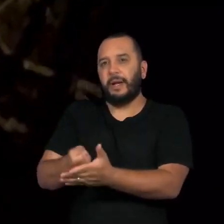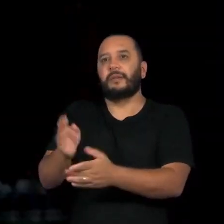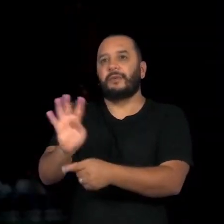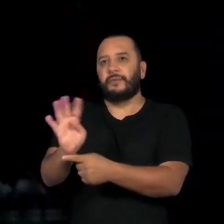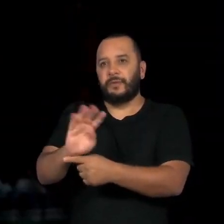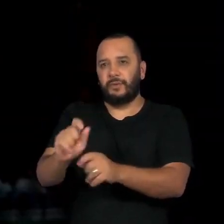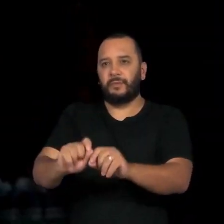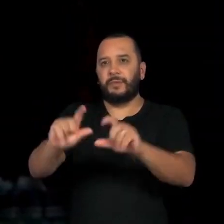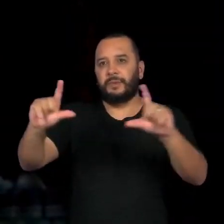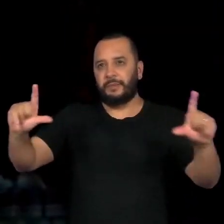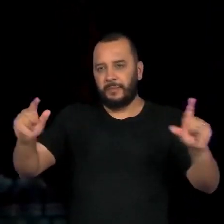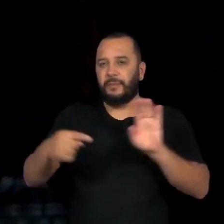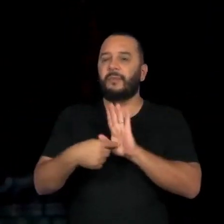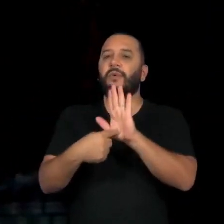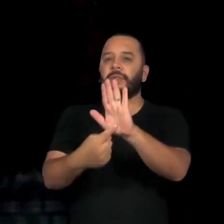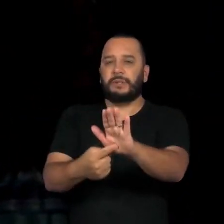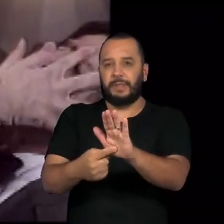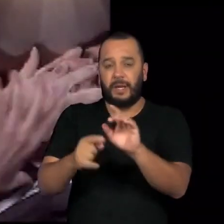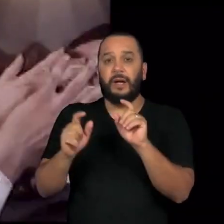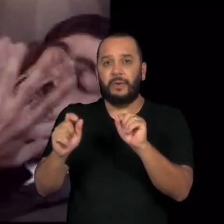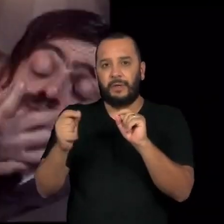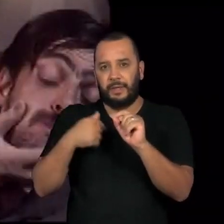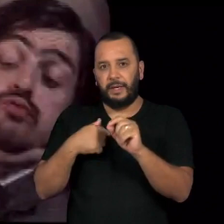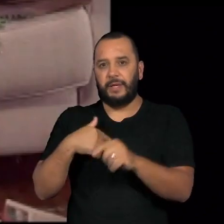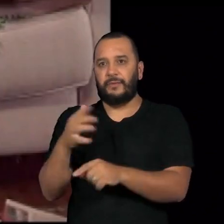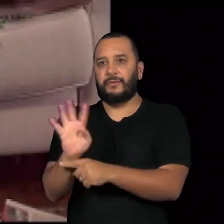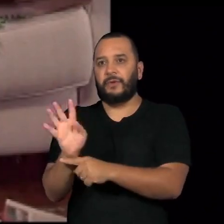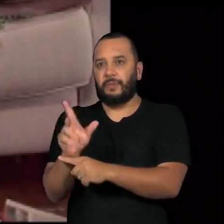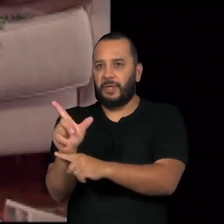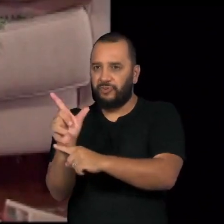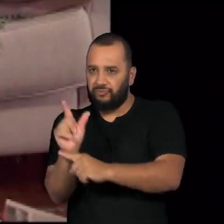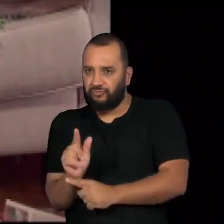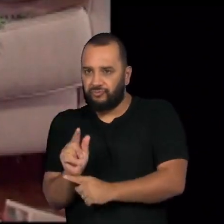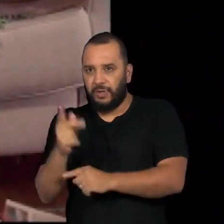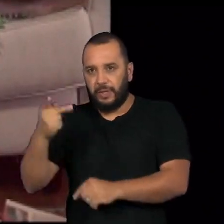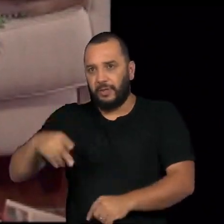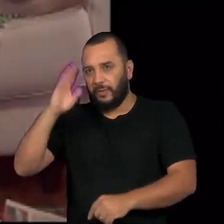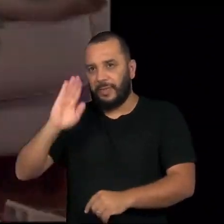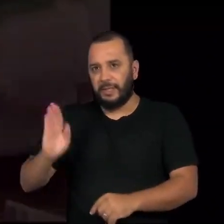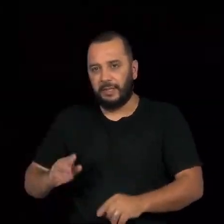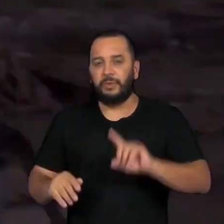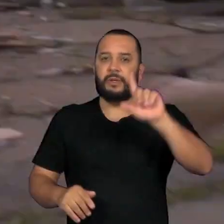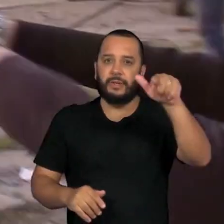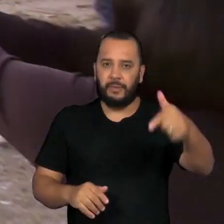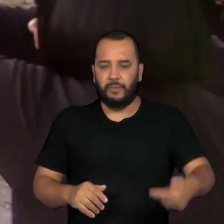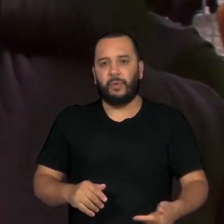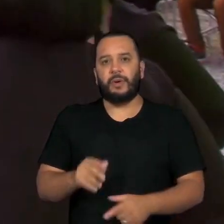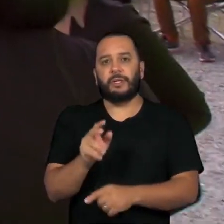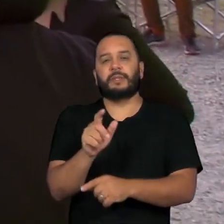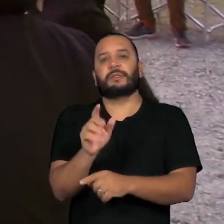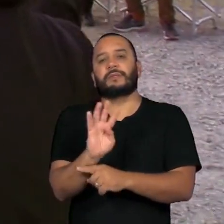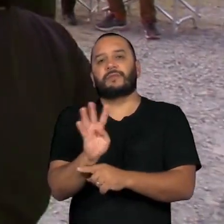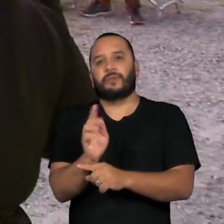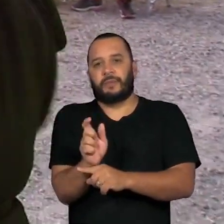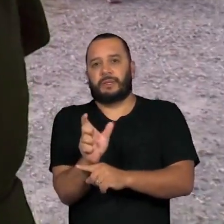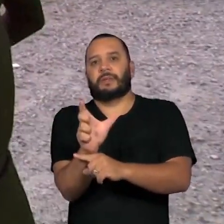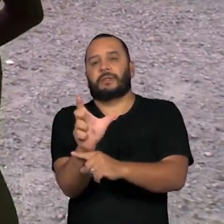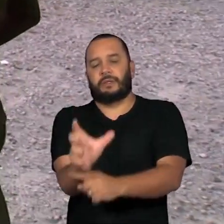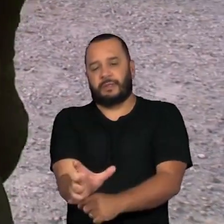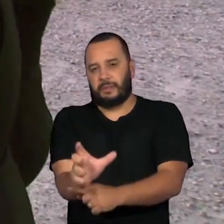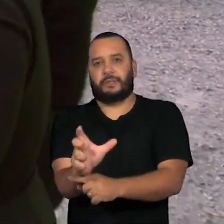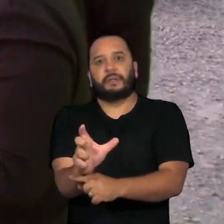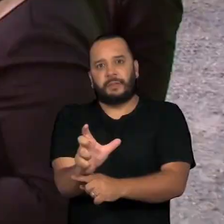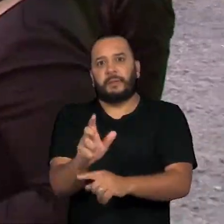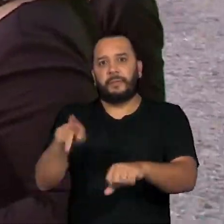curta nacional antes de um longa estrangeiro. O período foi chamado de Primavera do